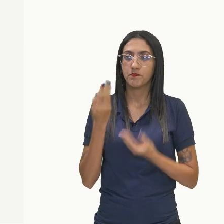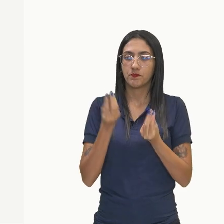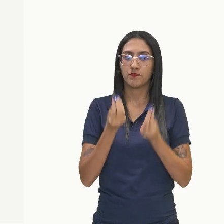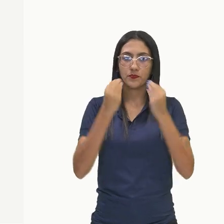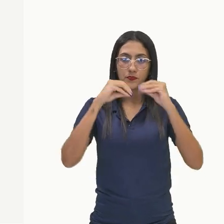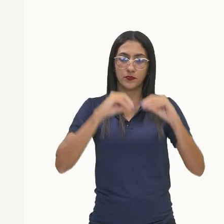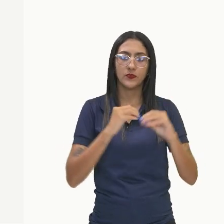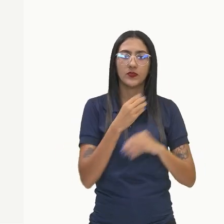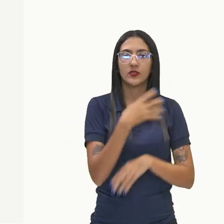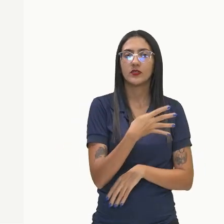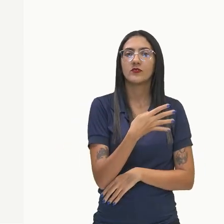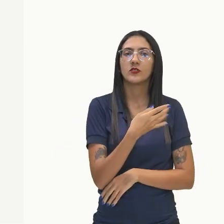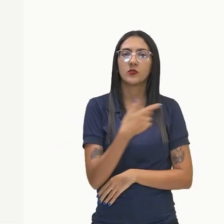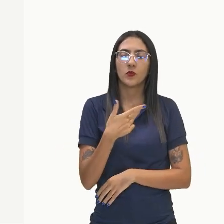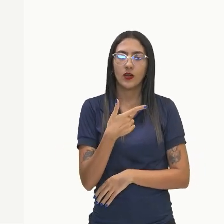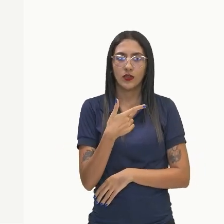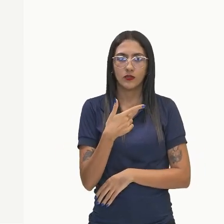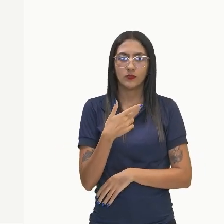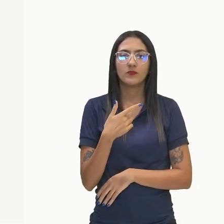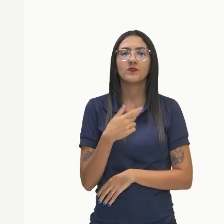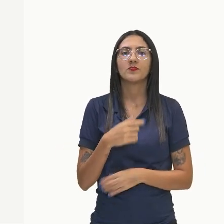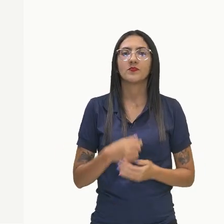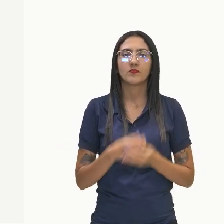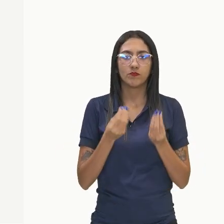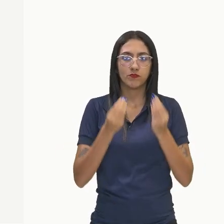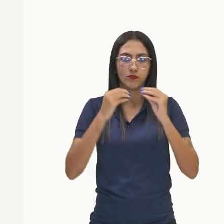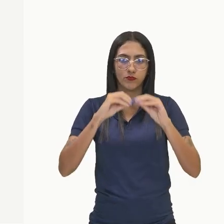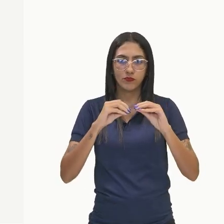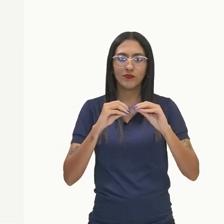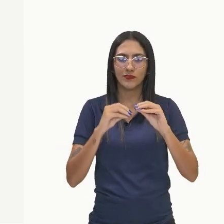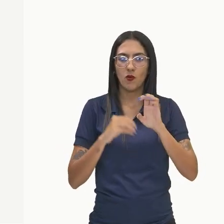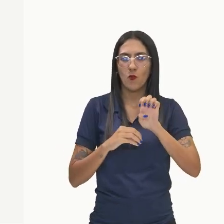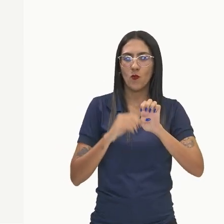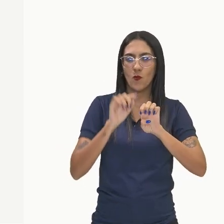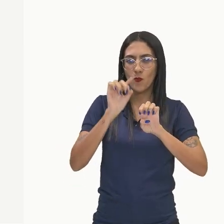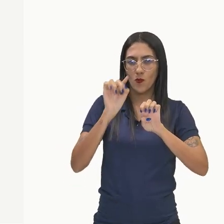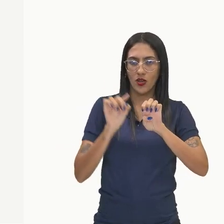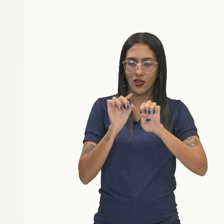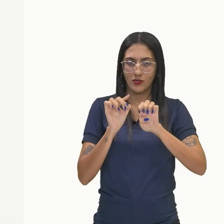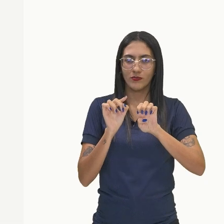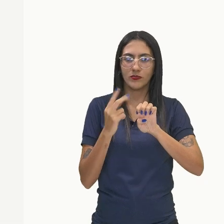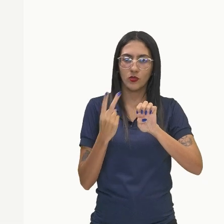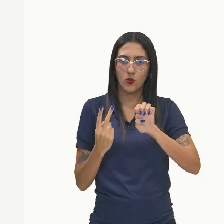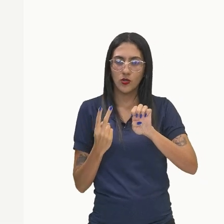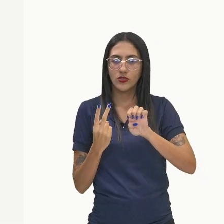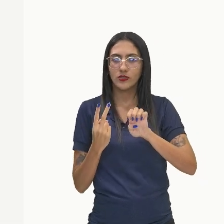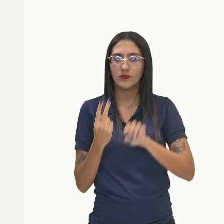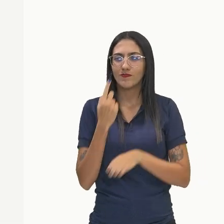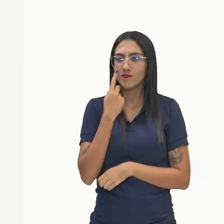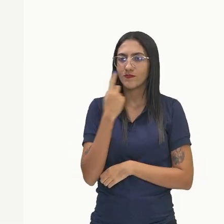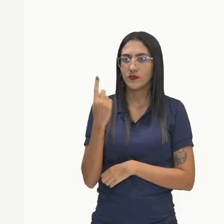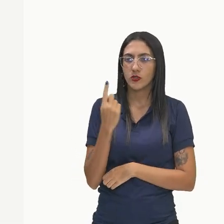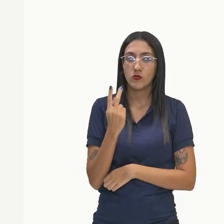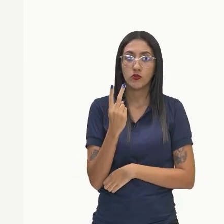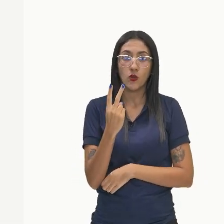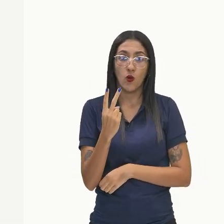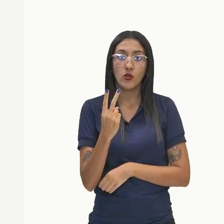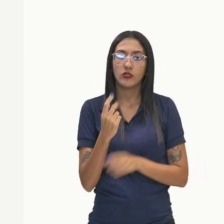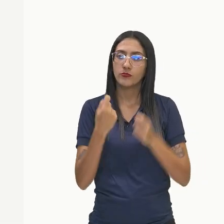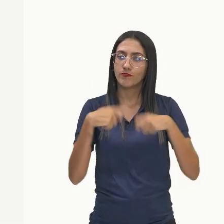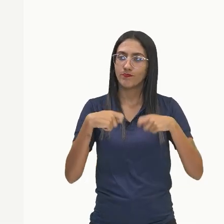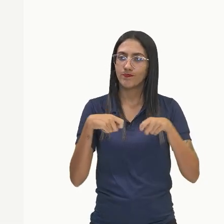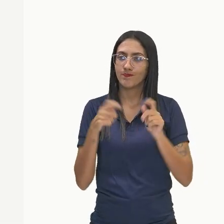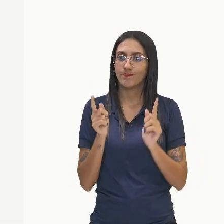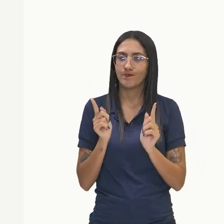igual a epsilon mais 2, né? 1 vezes 2 é 2. O 2 aqui, gente, a gente vai passar para o primeiro membro